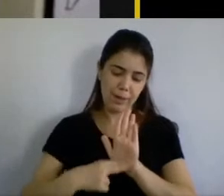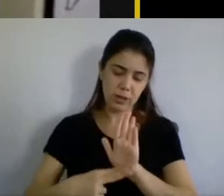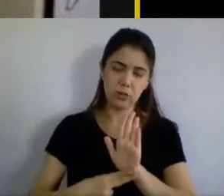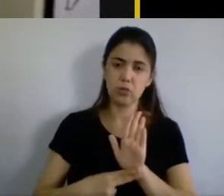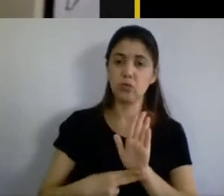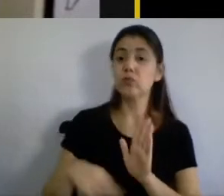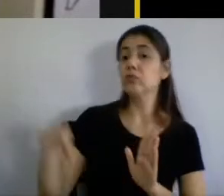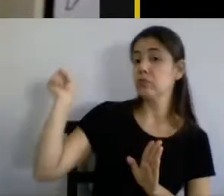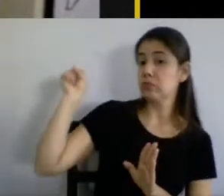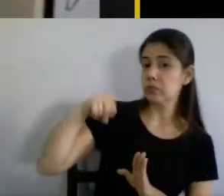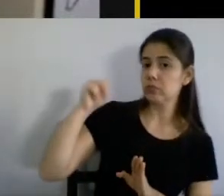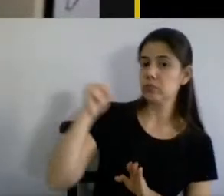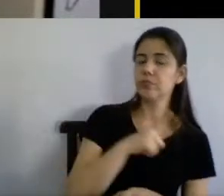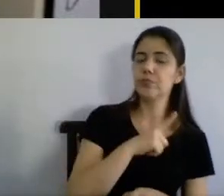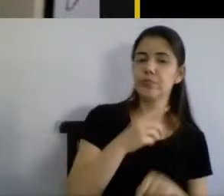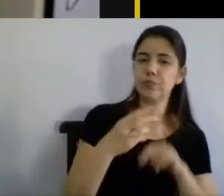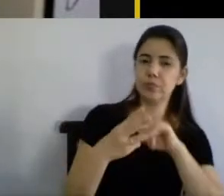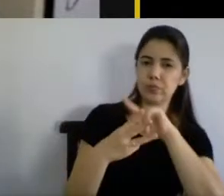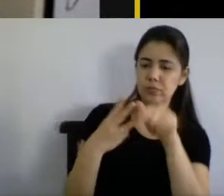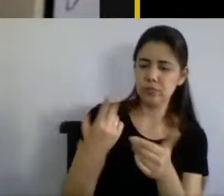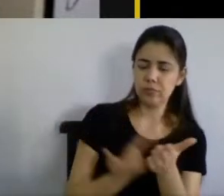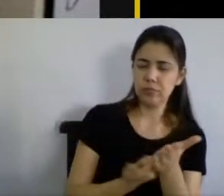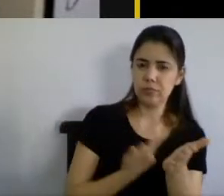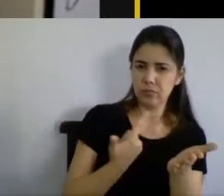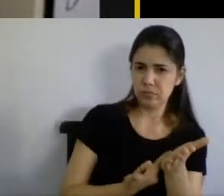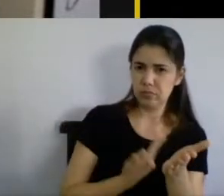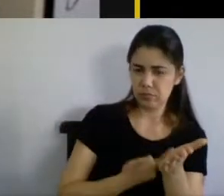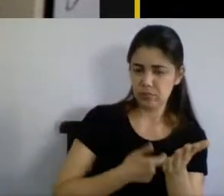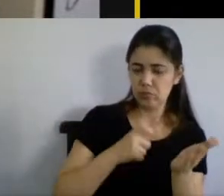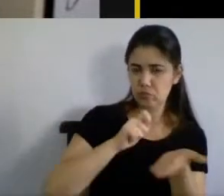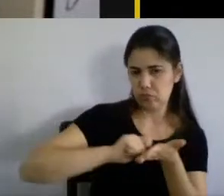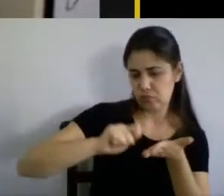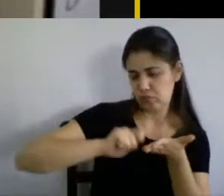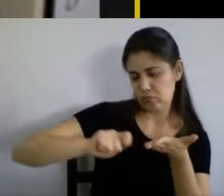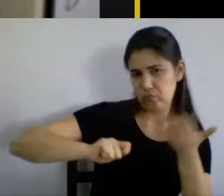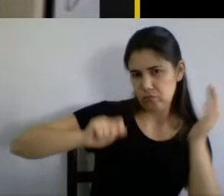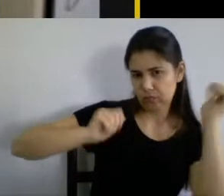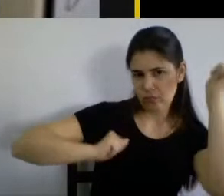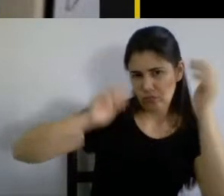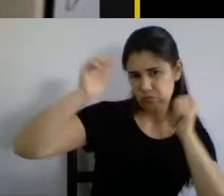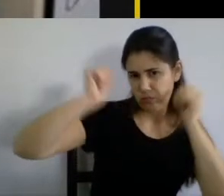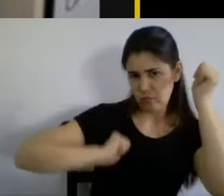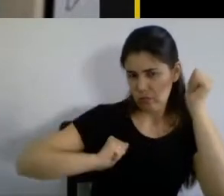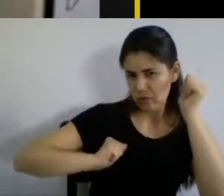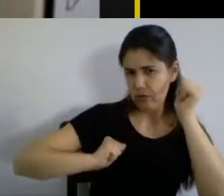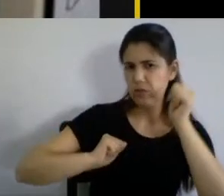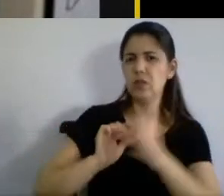inclusive pelo editor espanhol que é a Gredos, na Espanha,